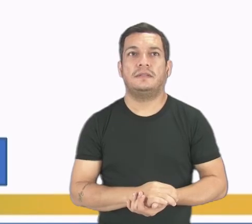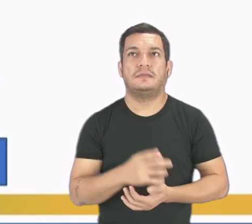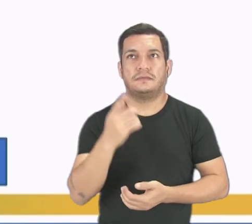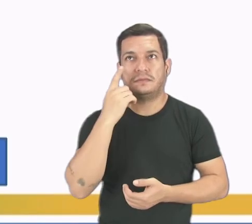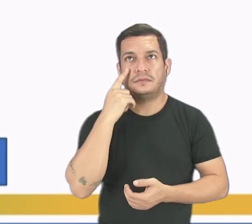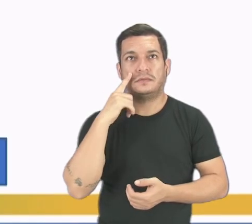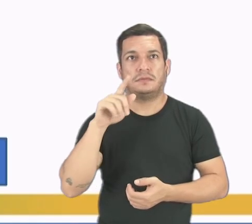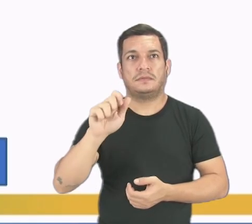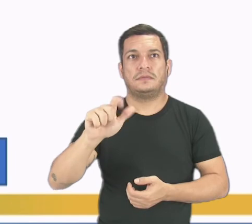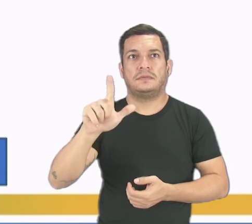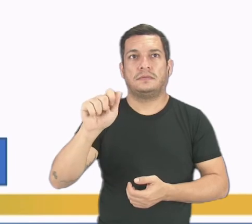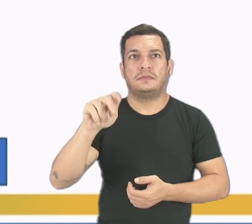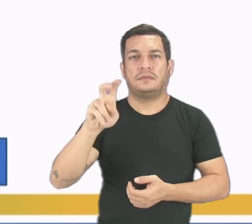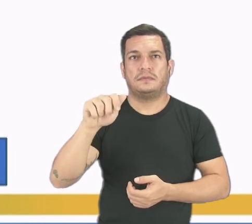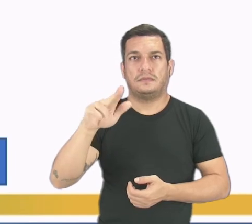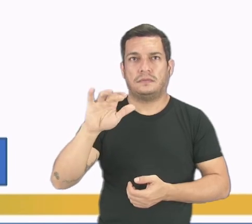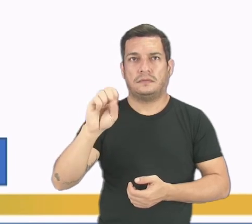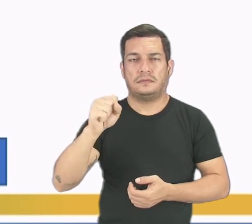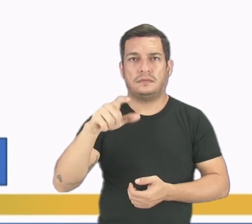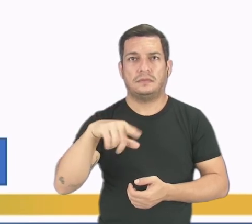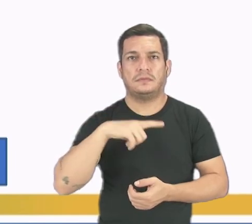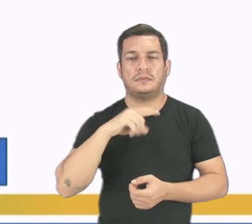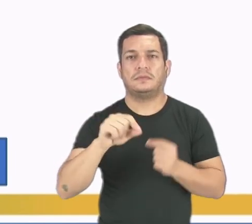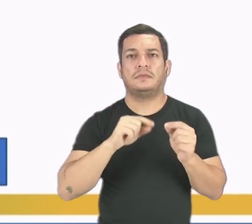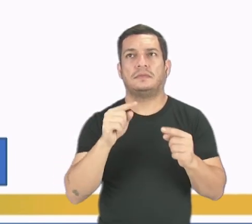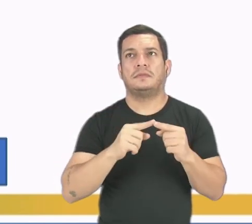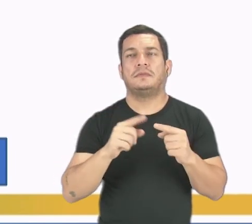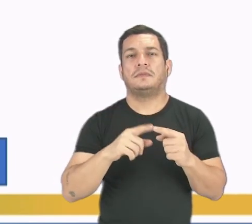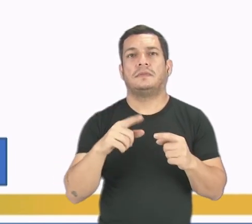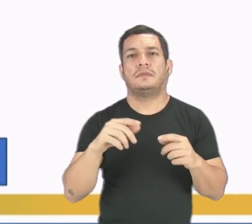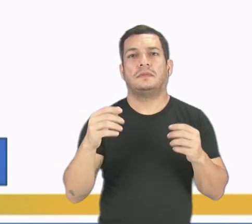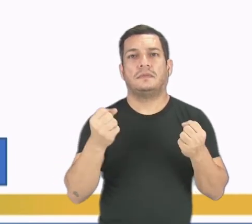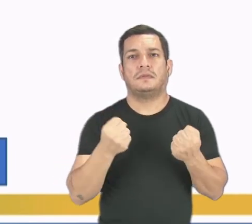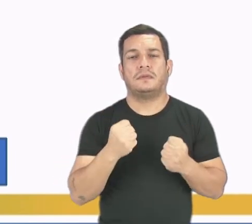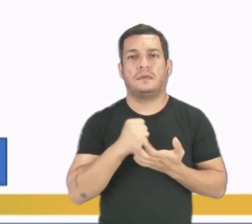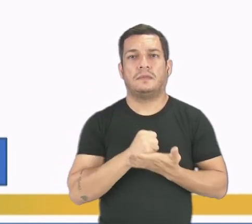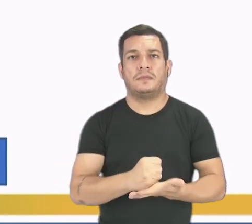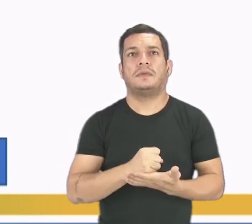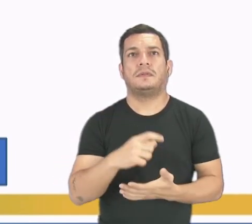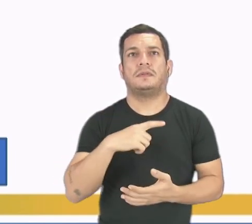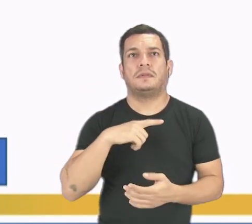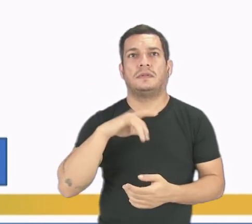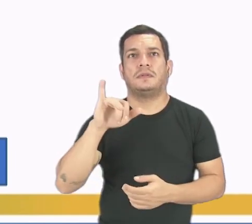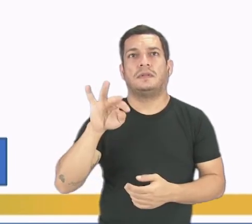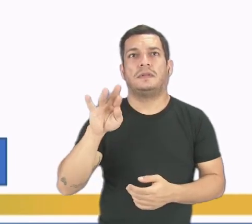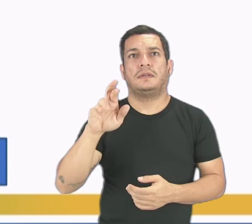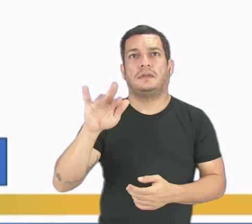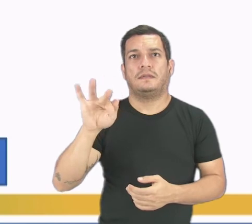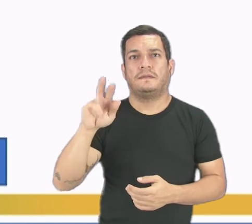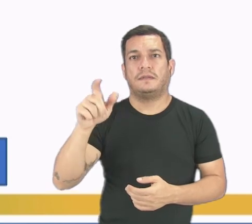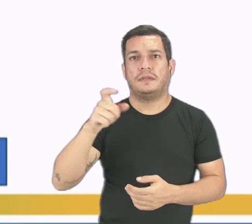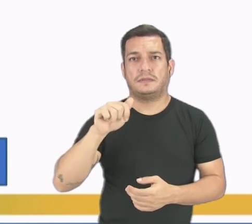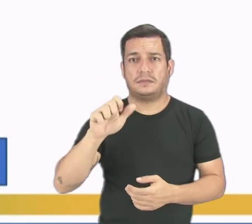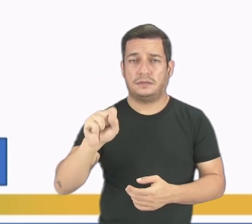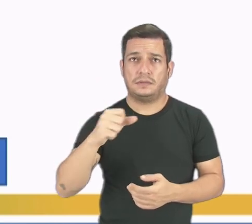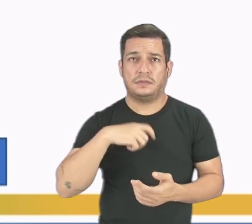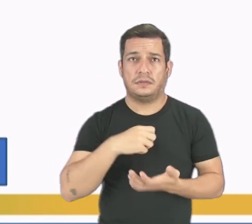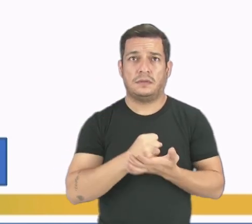se igualarem, quer dizer, a gangorra não vai pender nem para o lado direito e nem para o lado esquerdo. Então, eu entrei em equilíbrio,